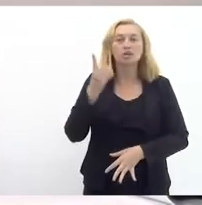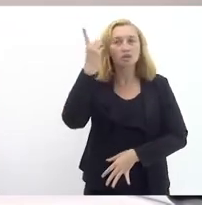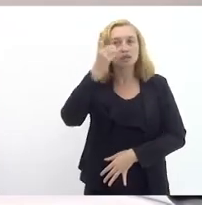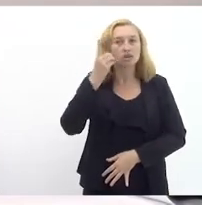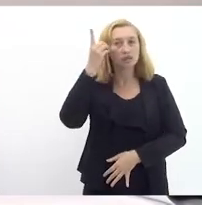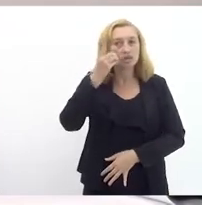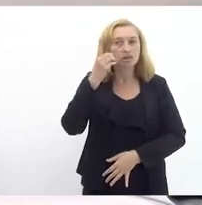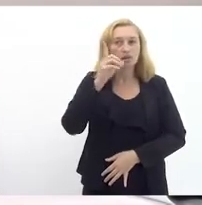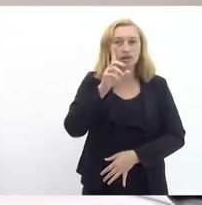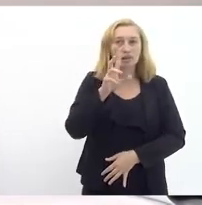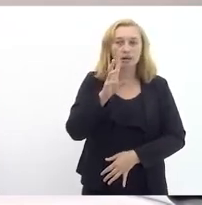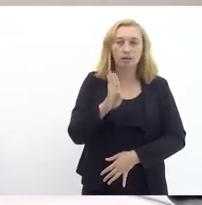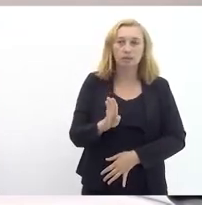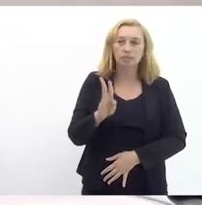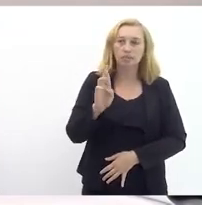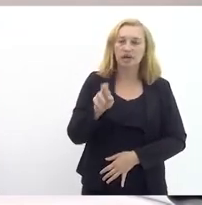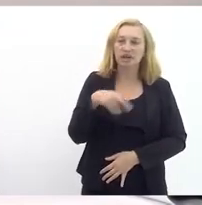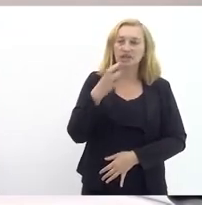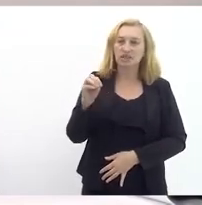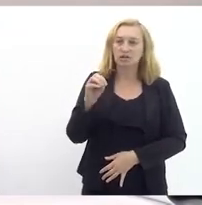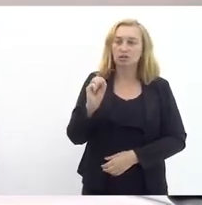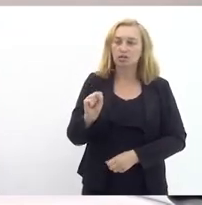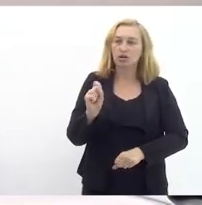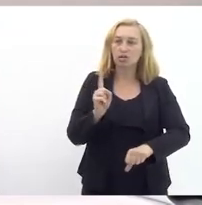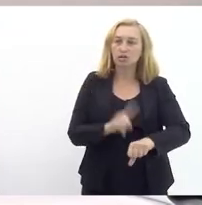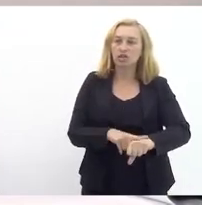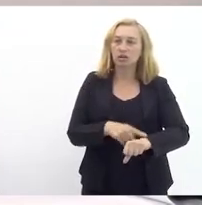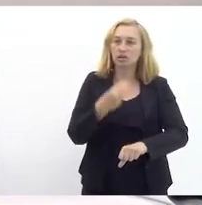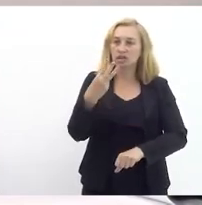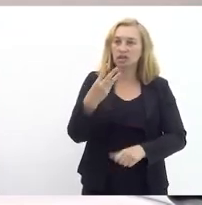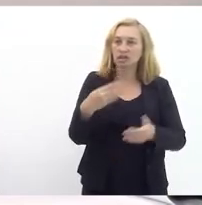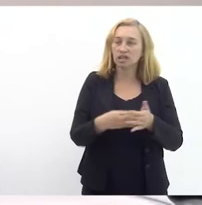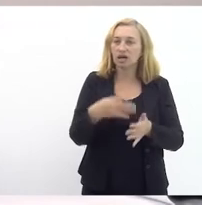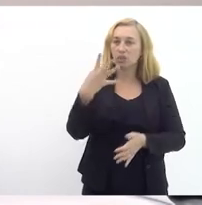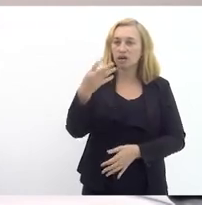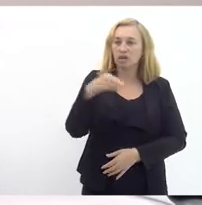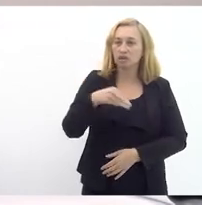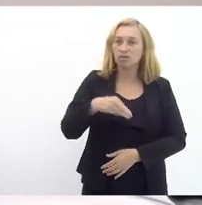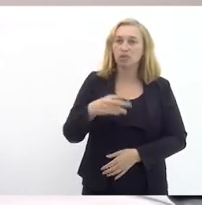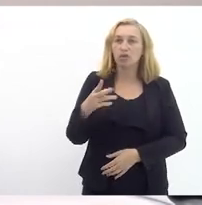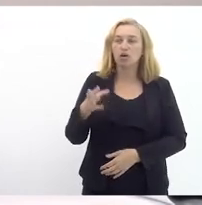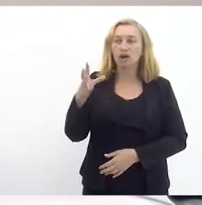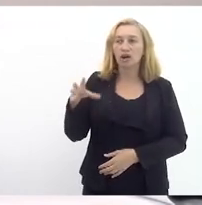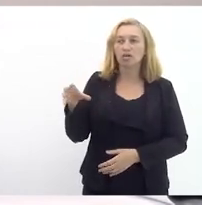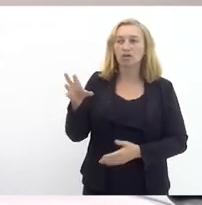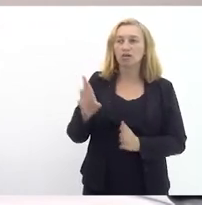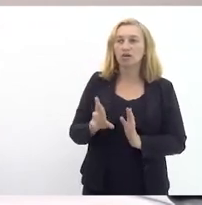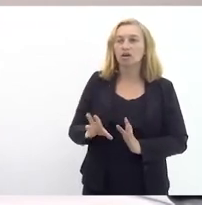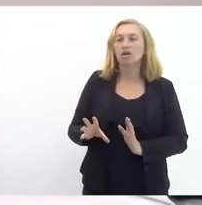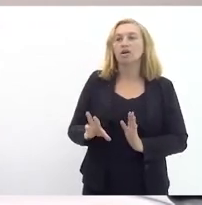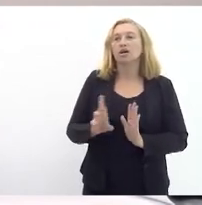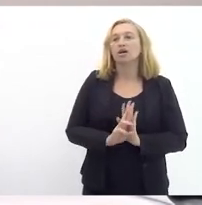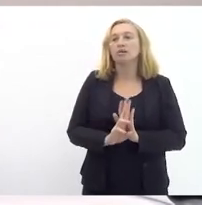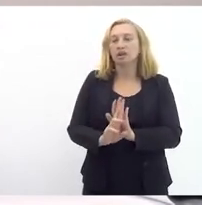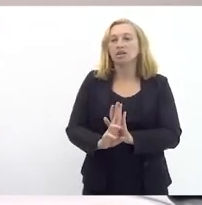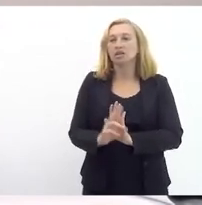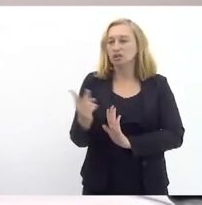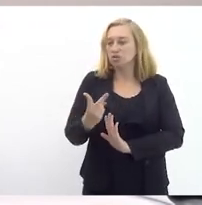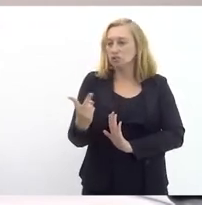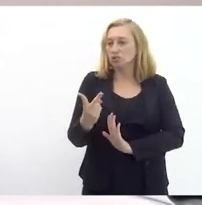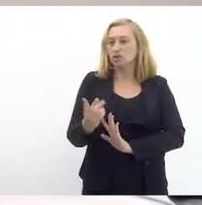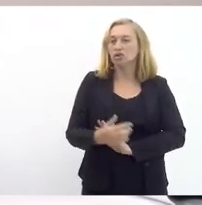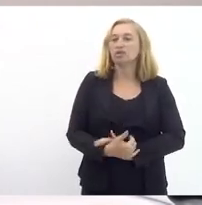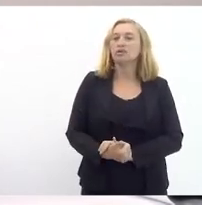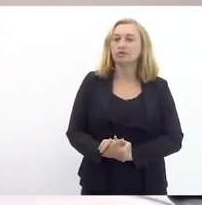deputado Brazão possa usar um tempo aí de 3 a 4 minutos, por favor, tá? Que eu quero ouvir o representante aqui, os dois, né, que estão aqui